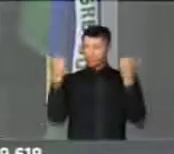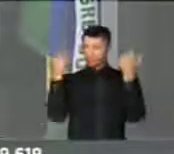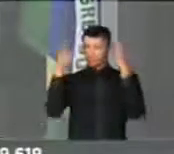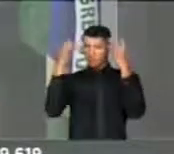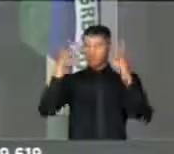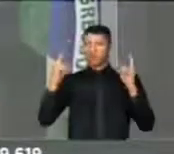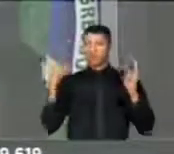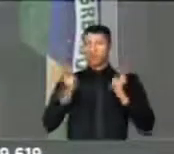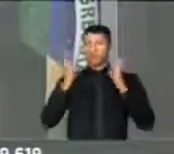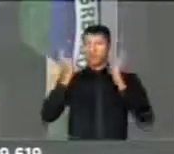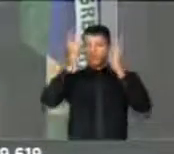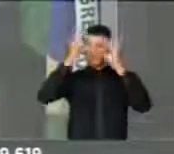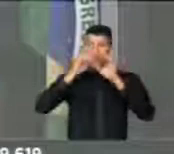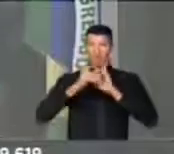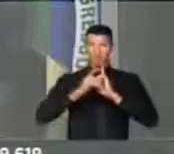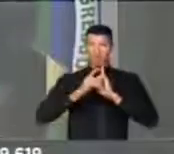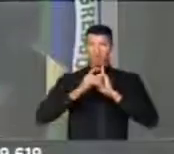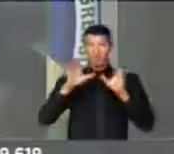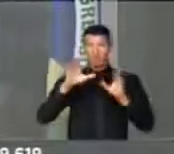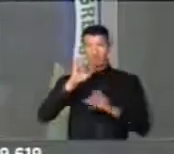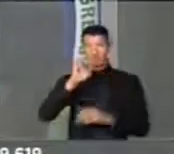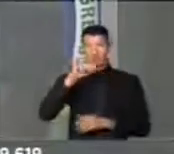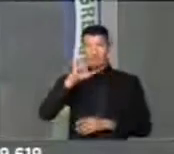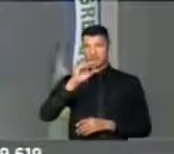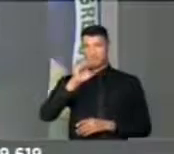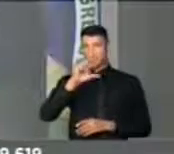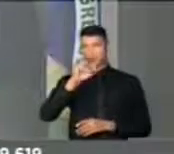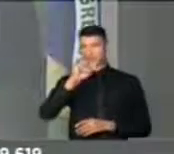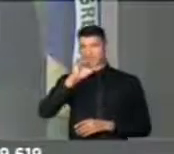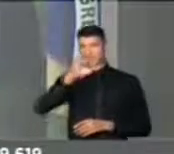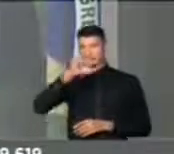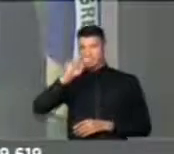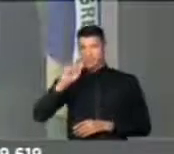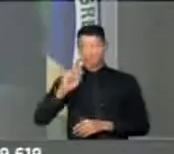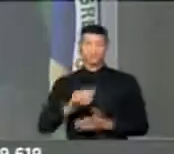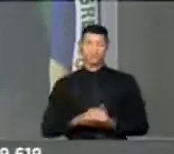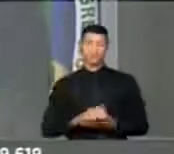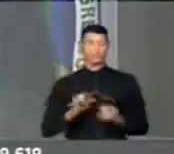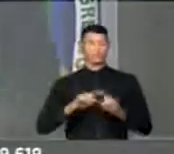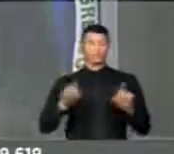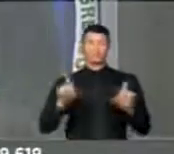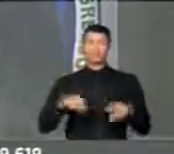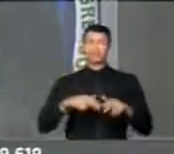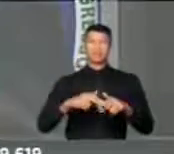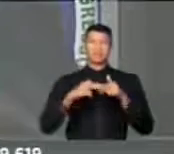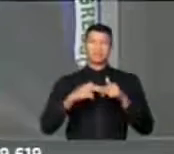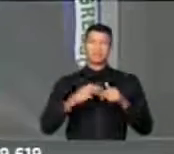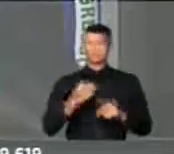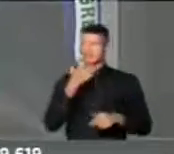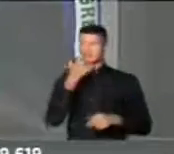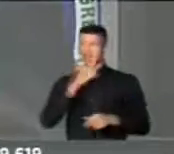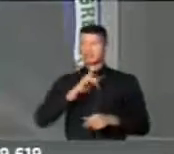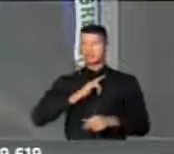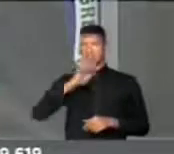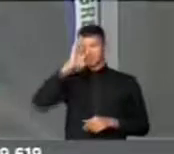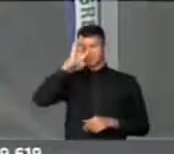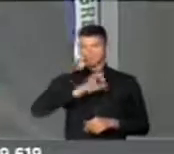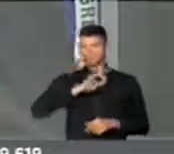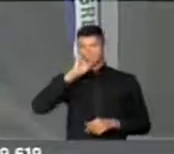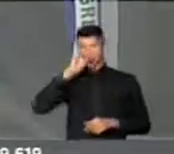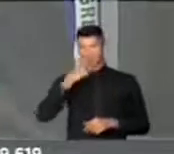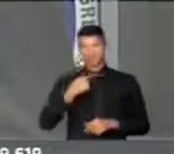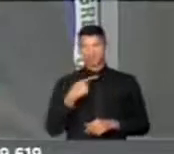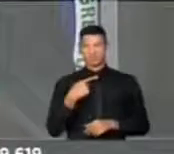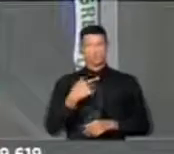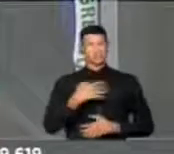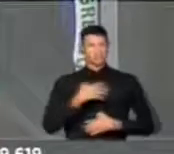pela vitória da democracia naquele encontro. E que nem por isso se acha no direito de